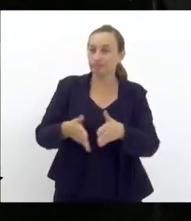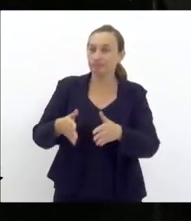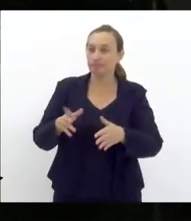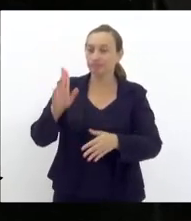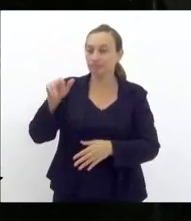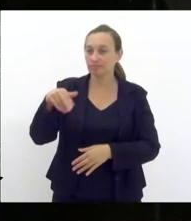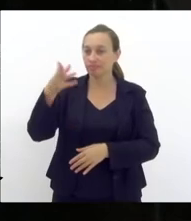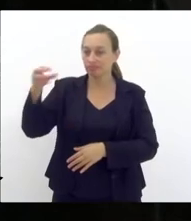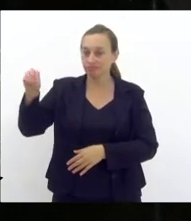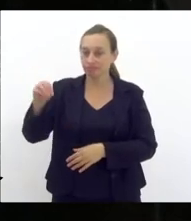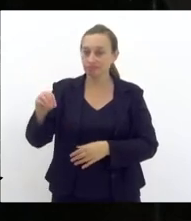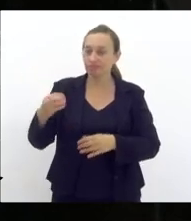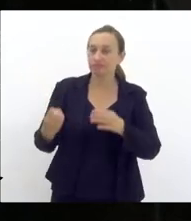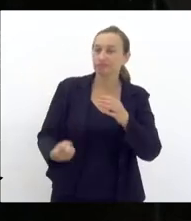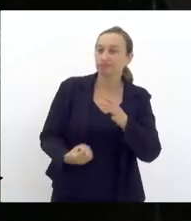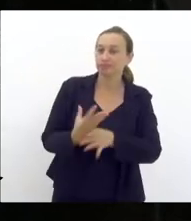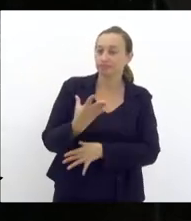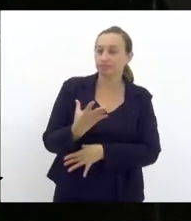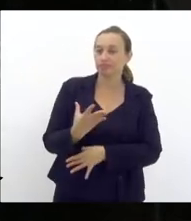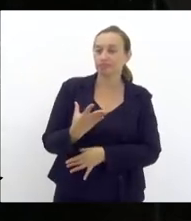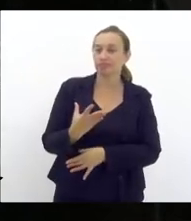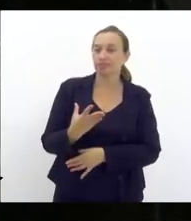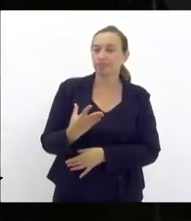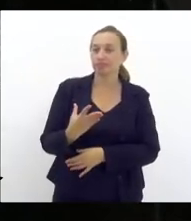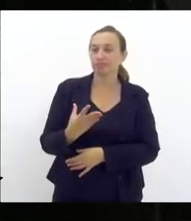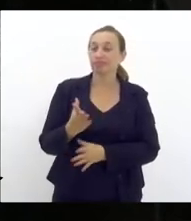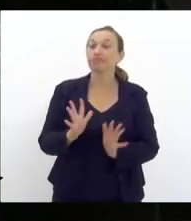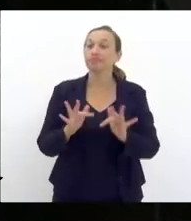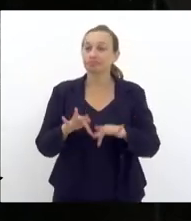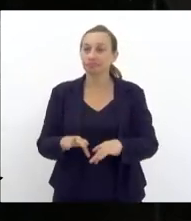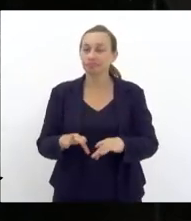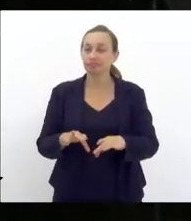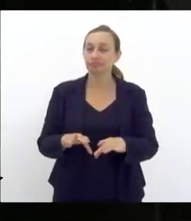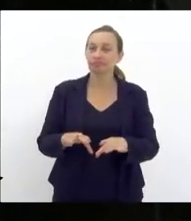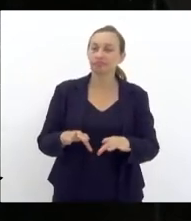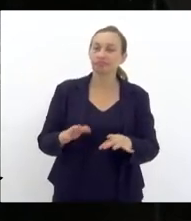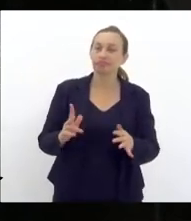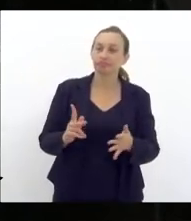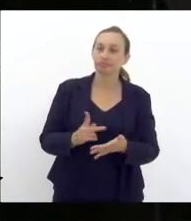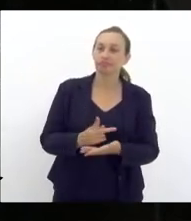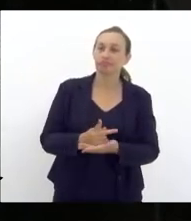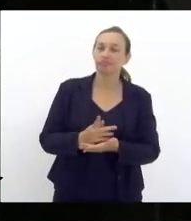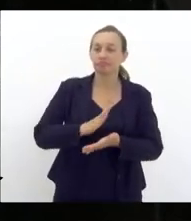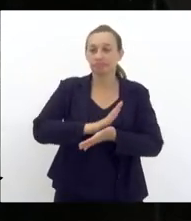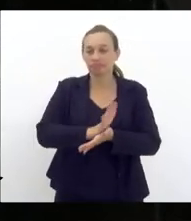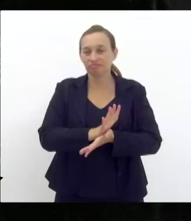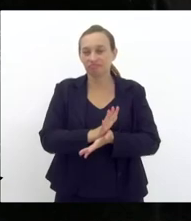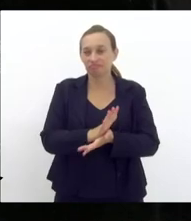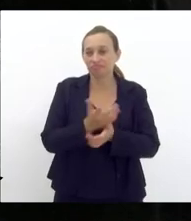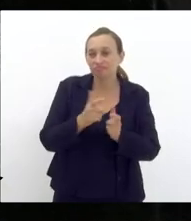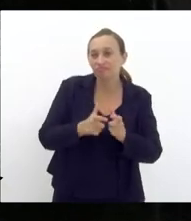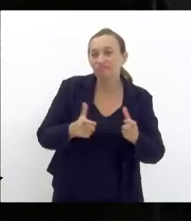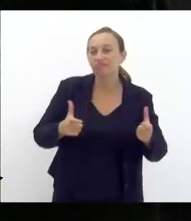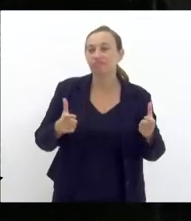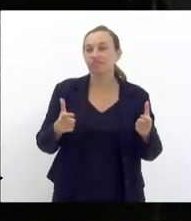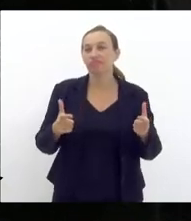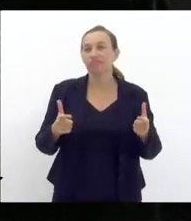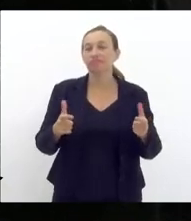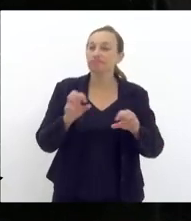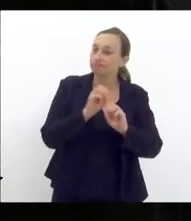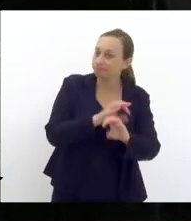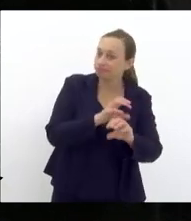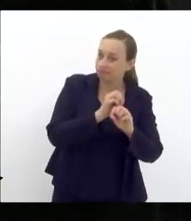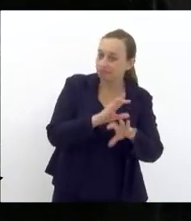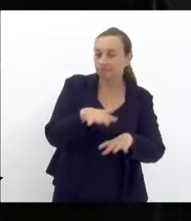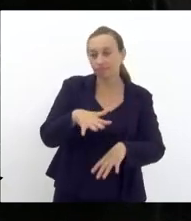e reconstrução está sendo enfim trilhado a destruição foi muito grande no âmbito da Educação